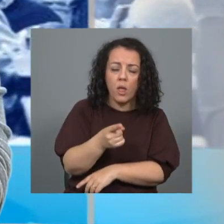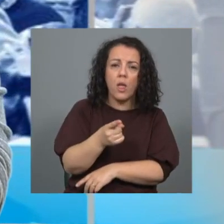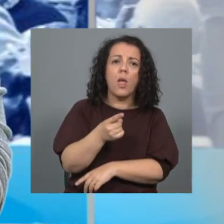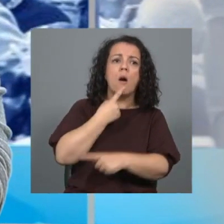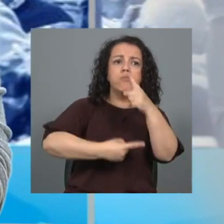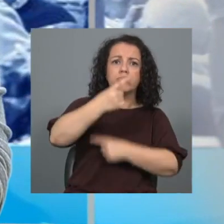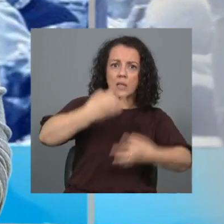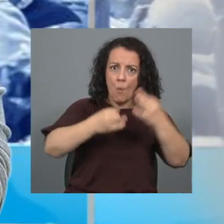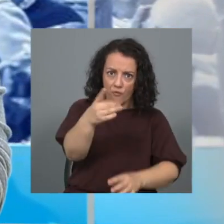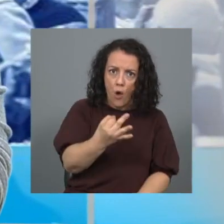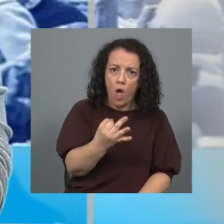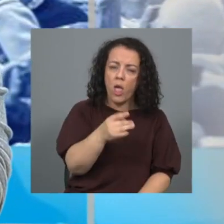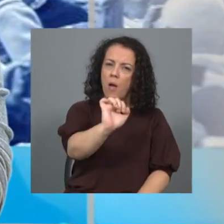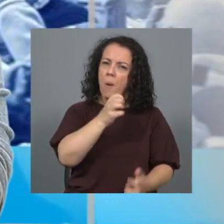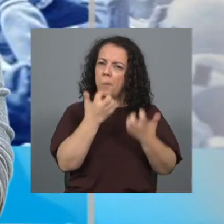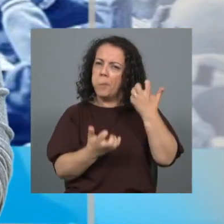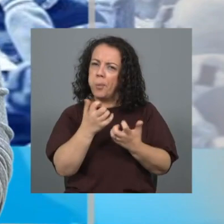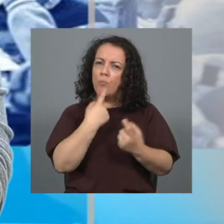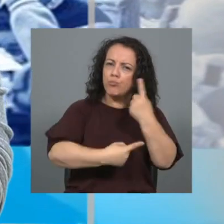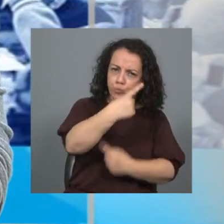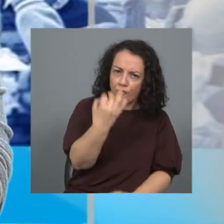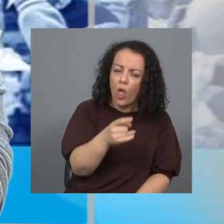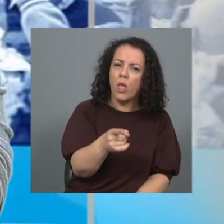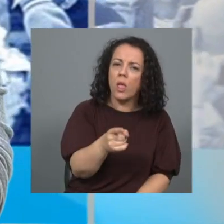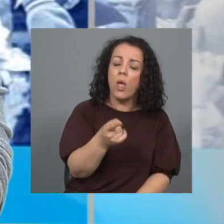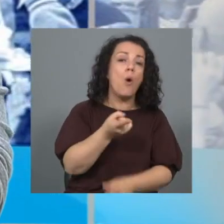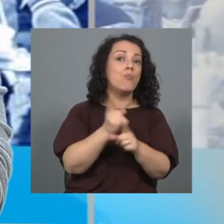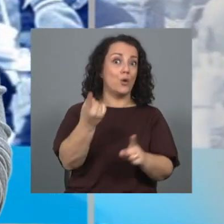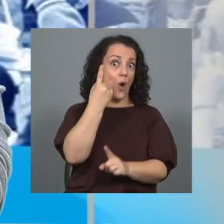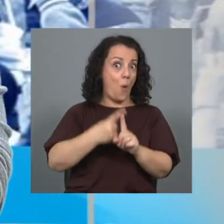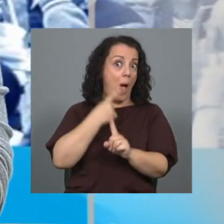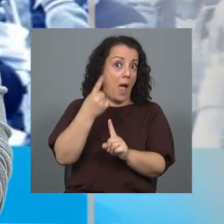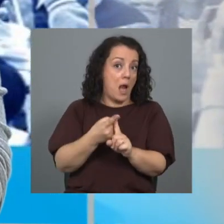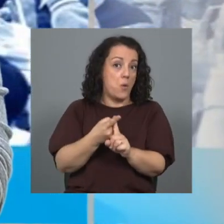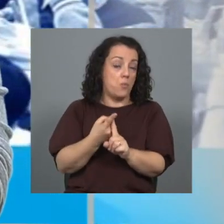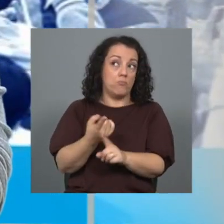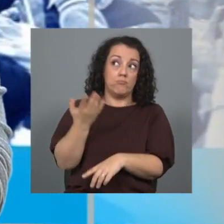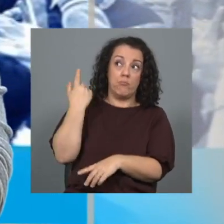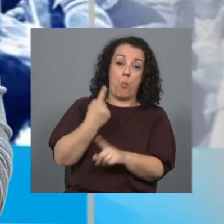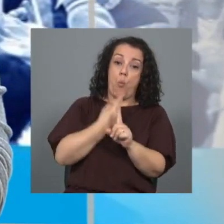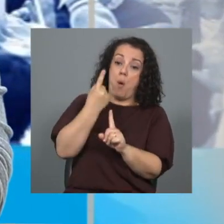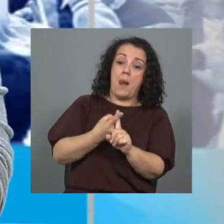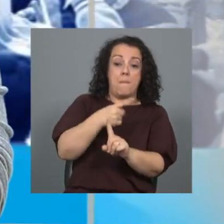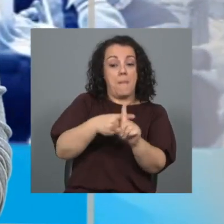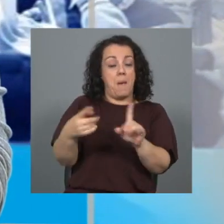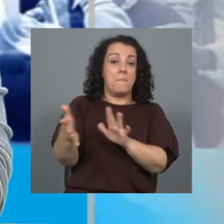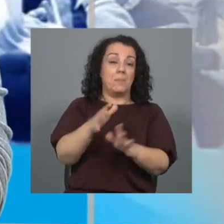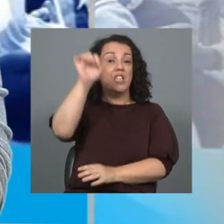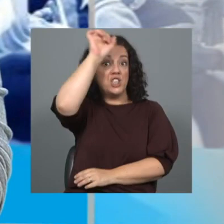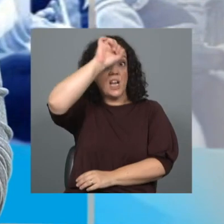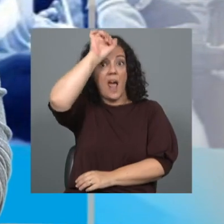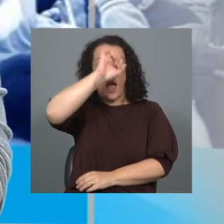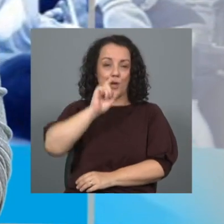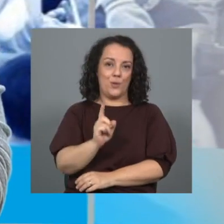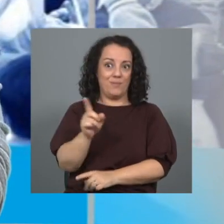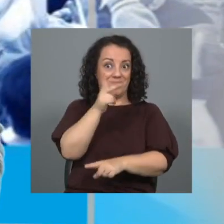judiciais essas suas dúvidas. É que há um ano, ou há um ano e meio, em janeiro, quando foi feita